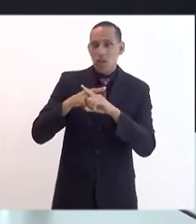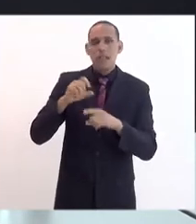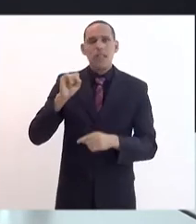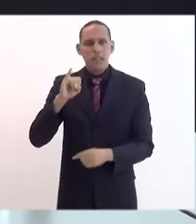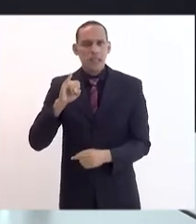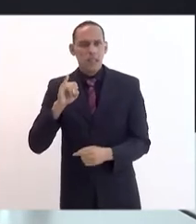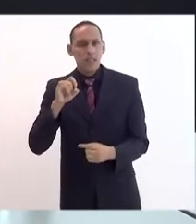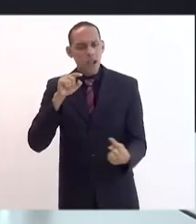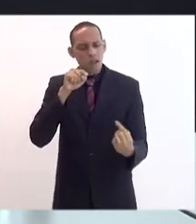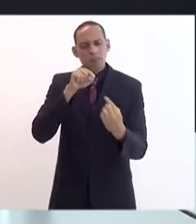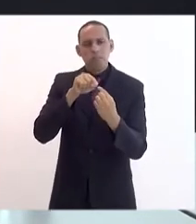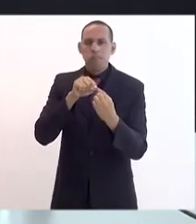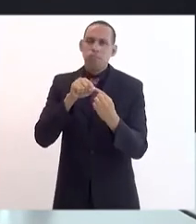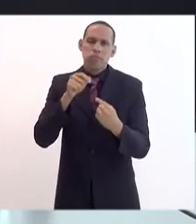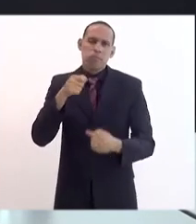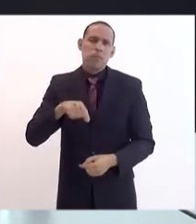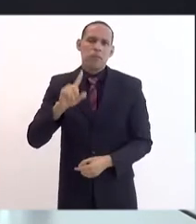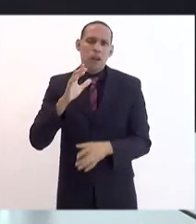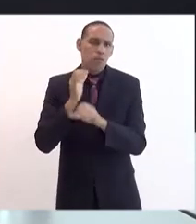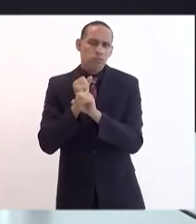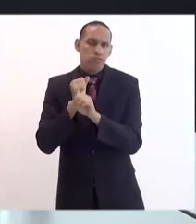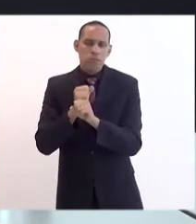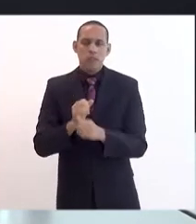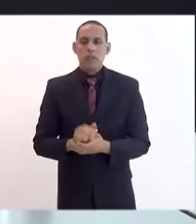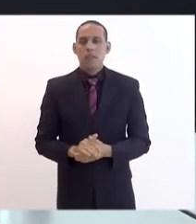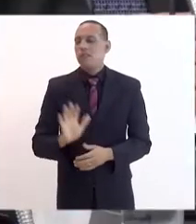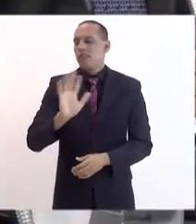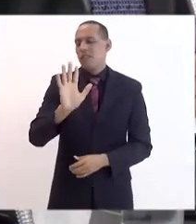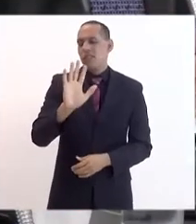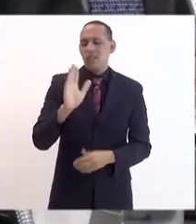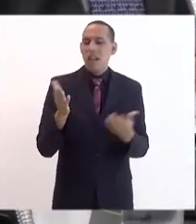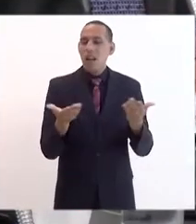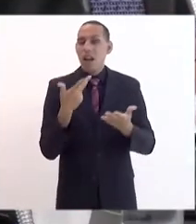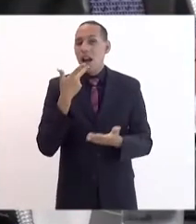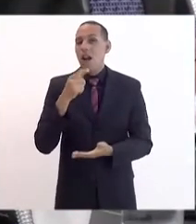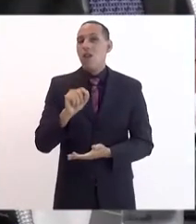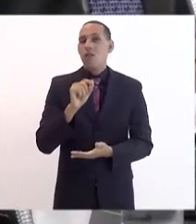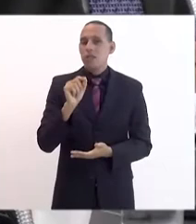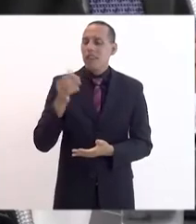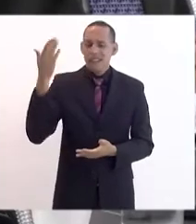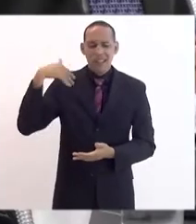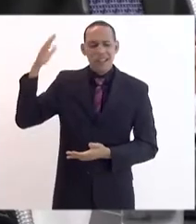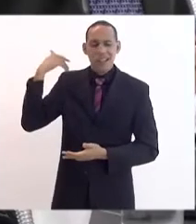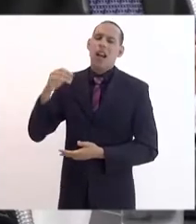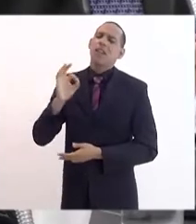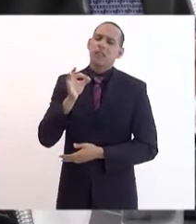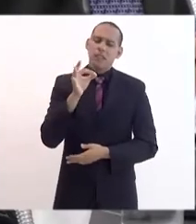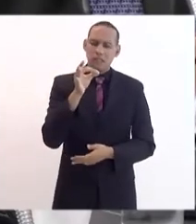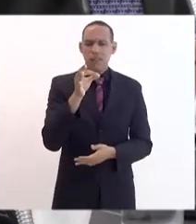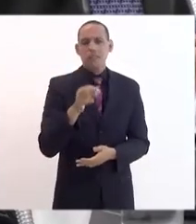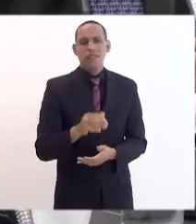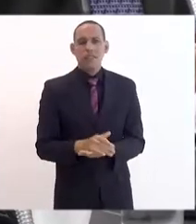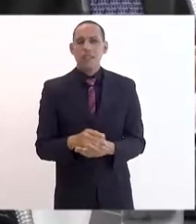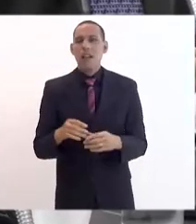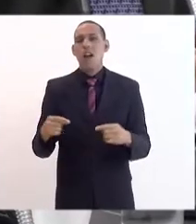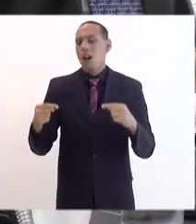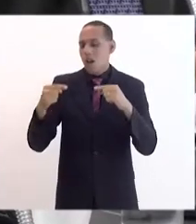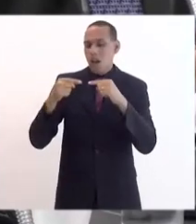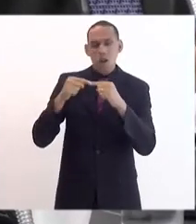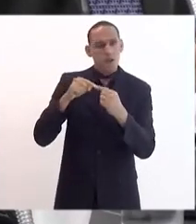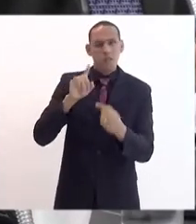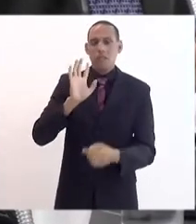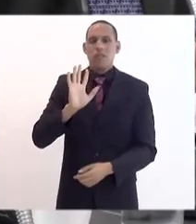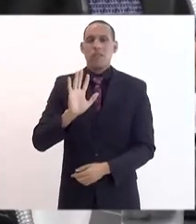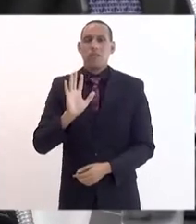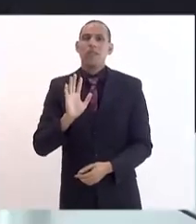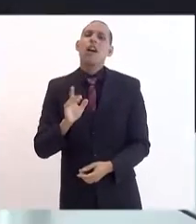não. Não, Luiz. Não, não é no voto... Eu estou falando agora já da sessão... Não, mas lá atrás. Ah, mas lá sim. No convergente, não. Não, não, só no